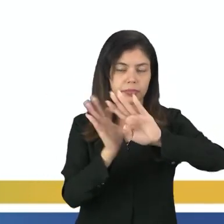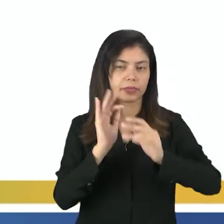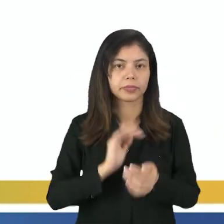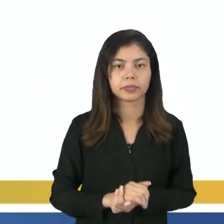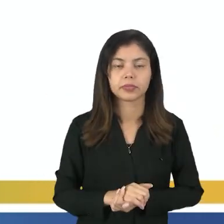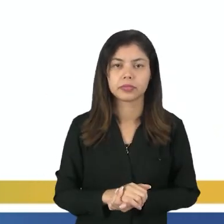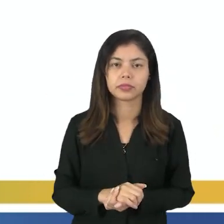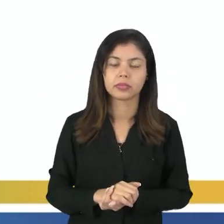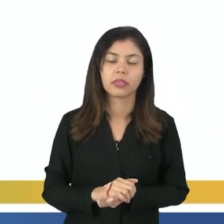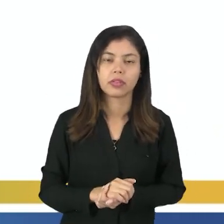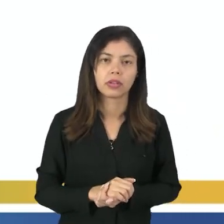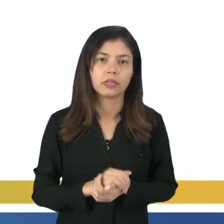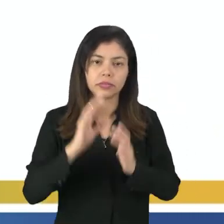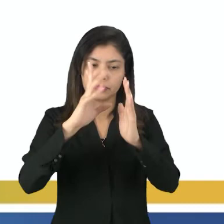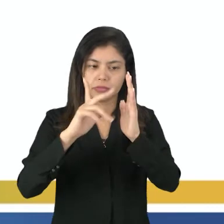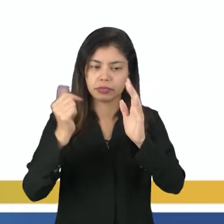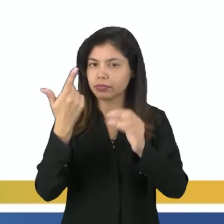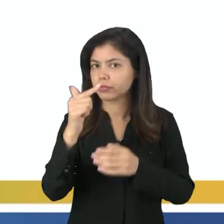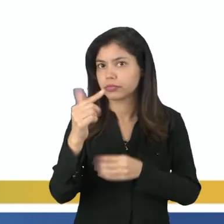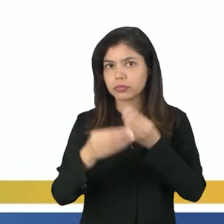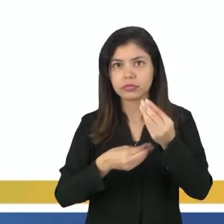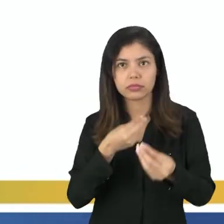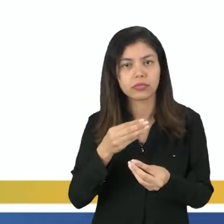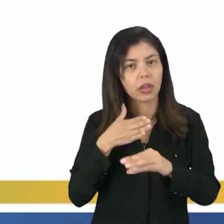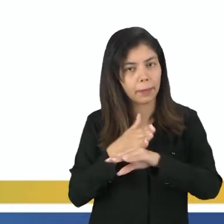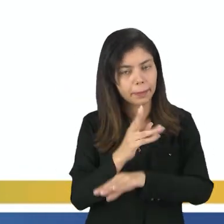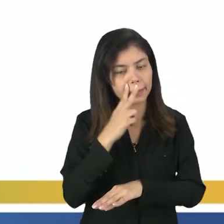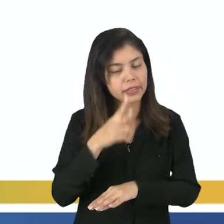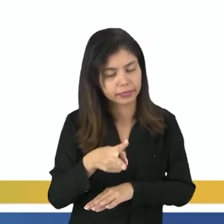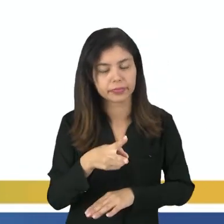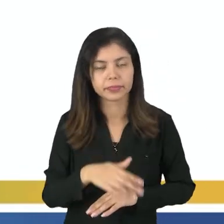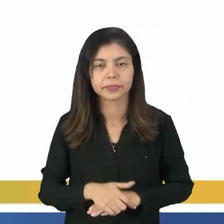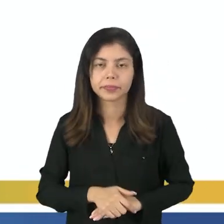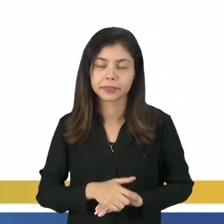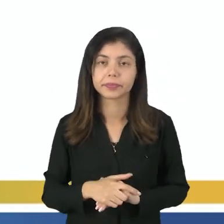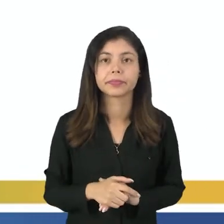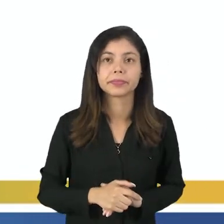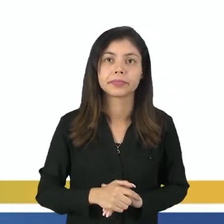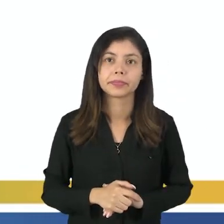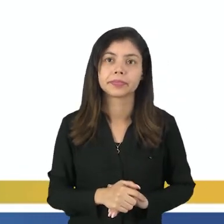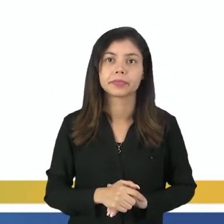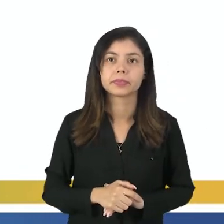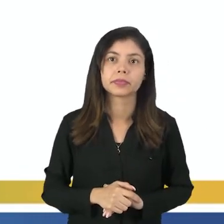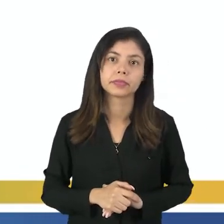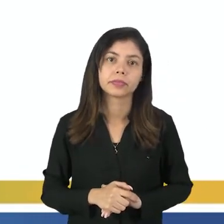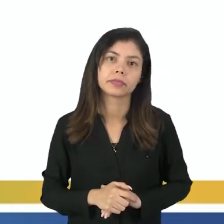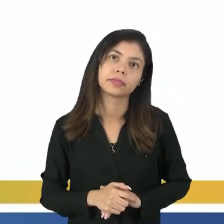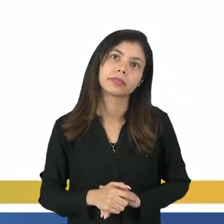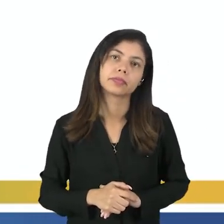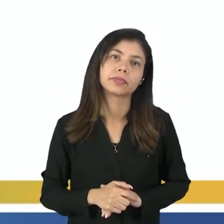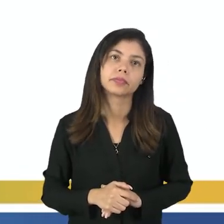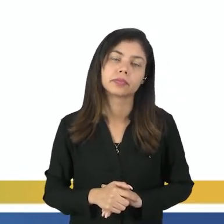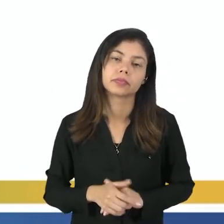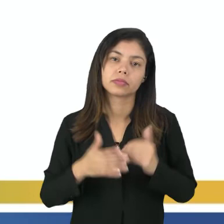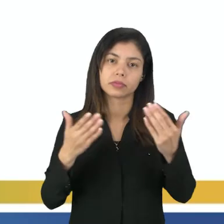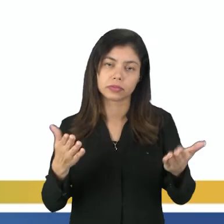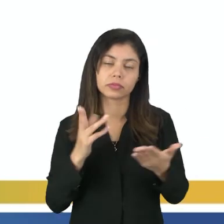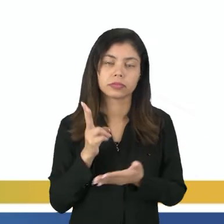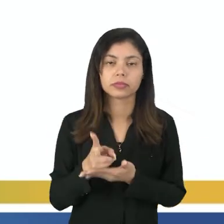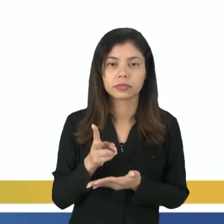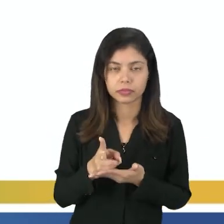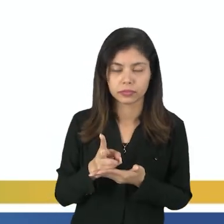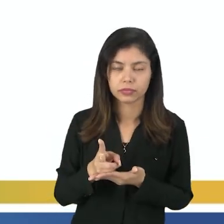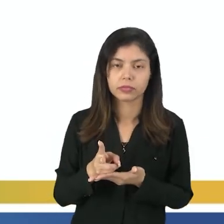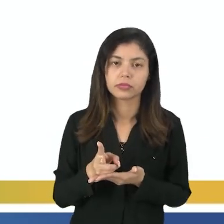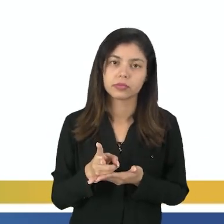não reflete a luz, não deixa que a luz passe dentro dele, ele não refrate nem nada. Então, são os meios